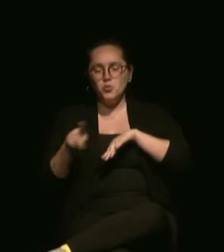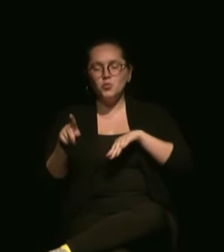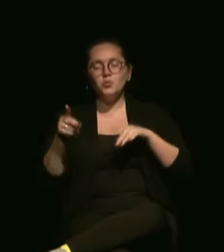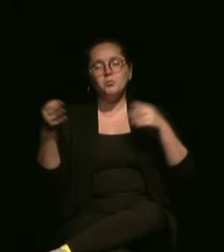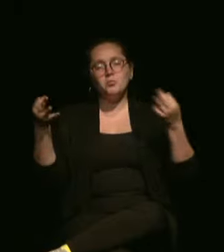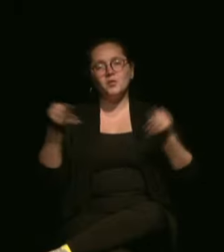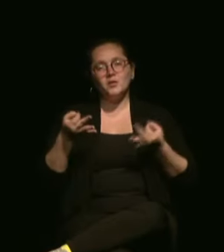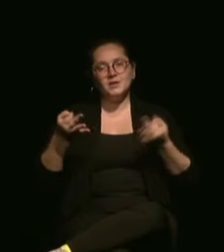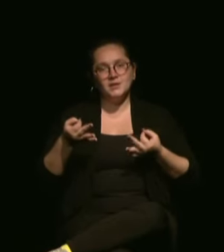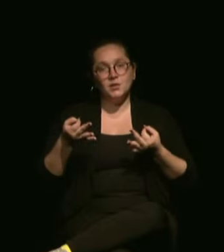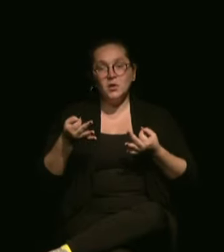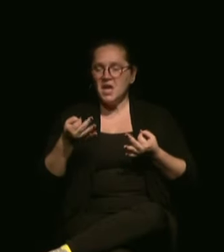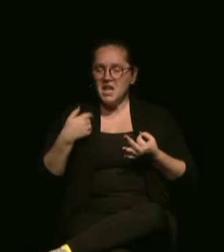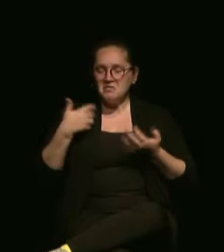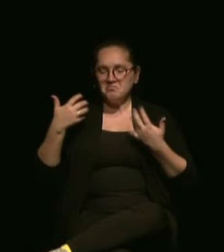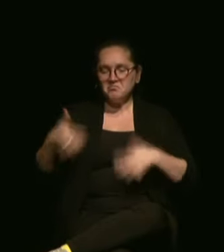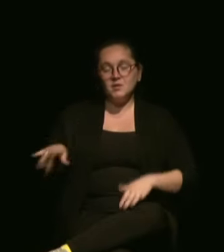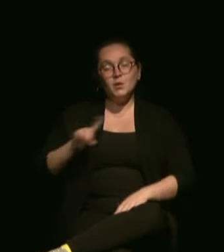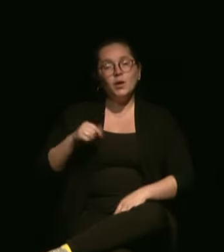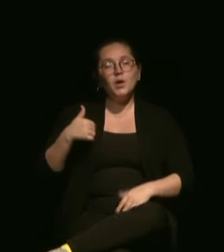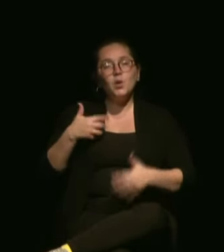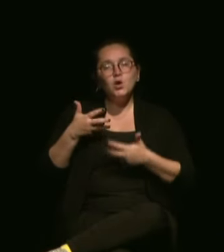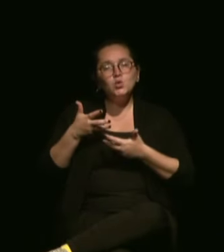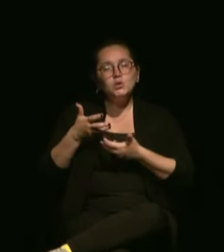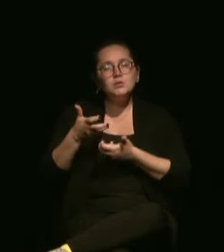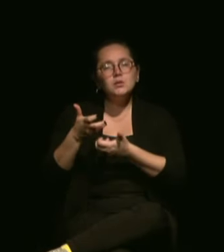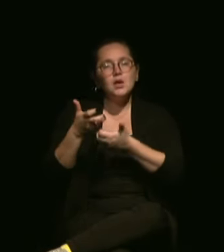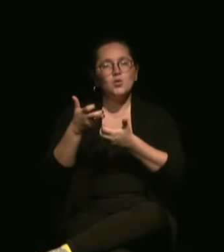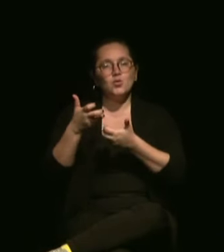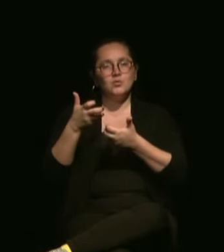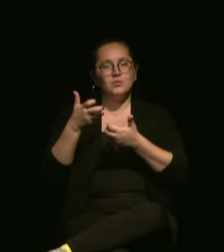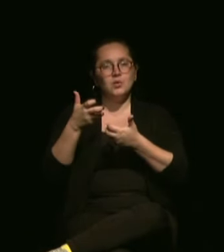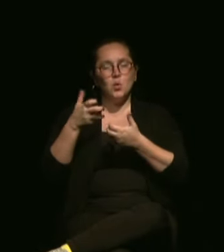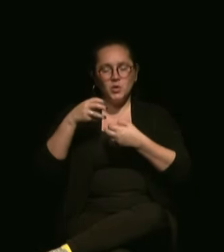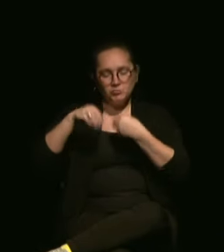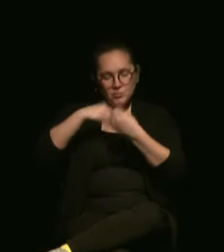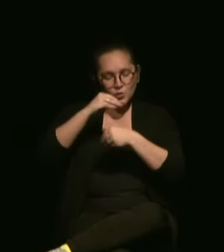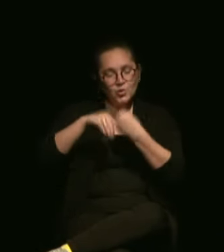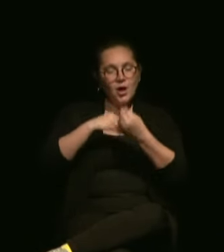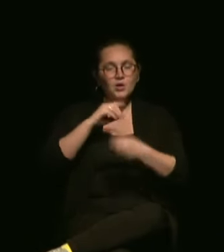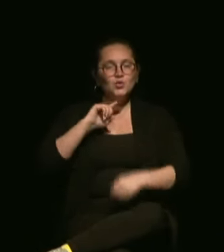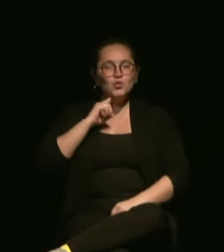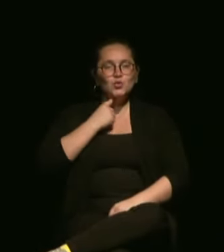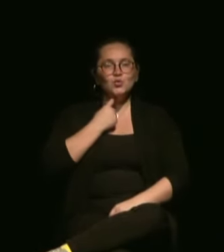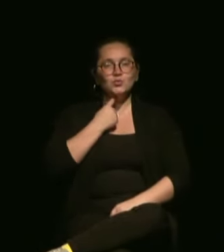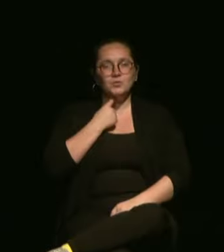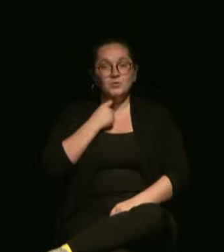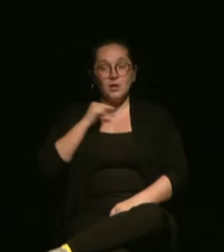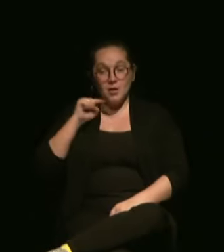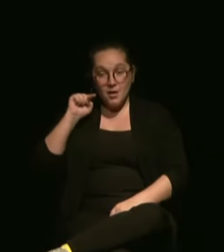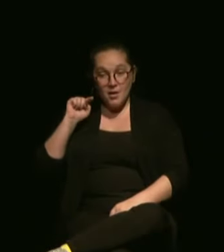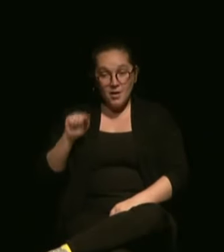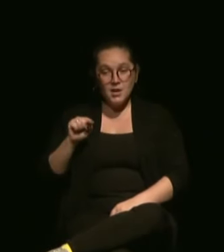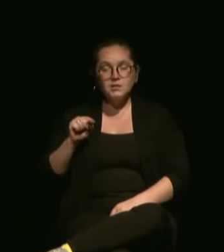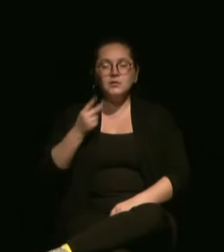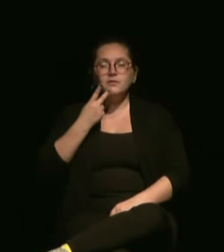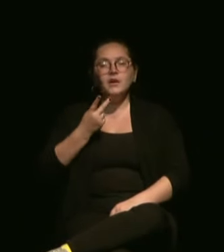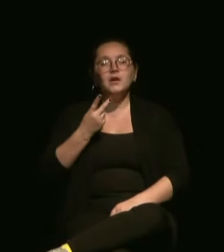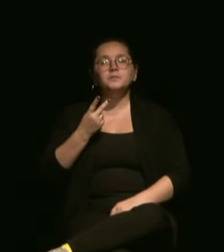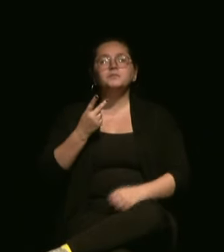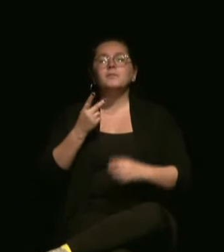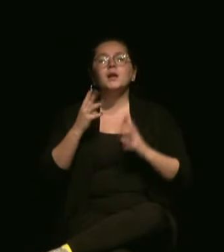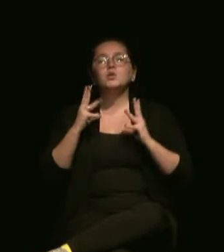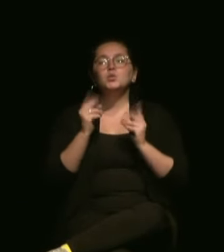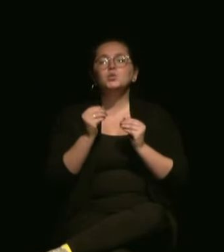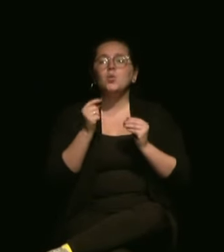preferindo sempre o que está na superfície misturado e impuro. No fim das contas, a palavra de Coutinho não é útil no sentido